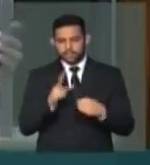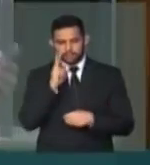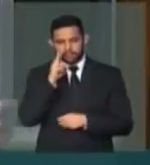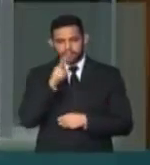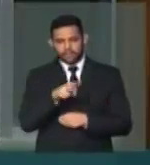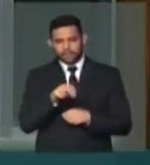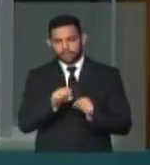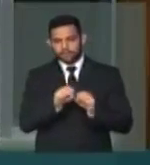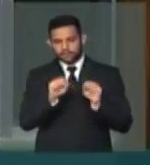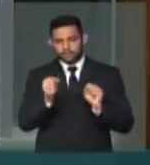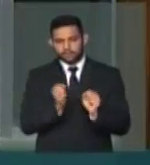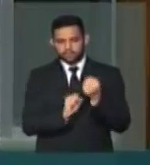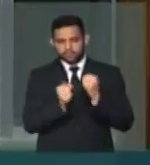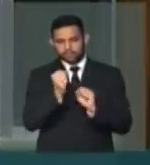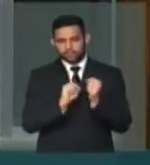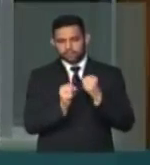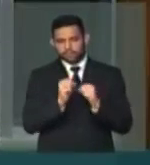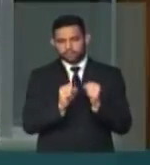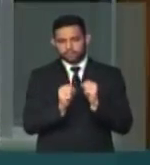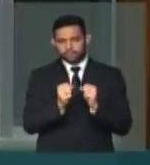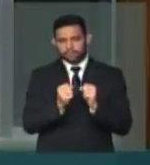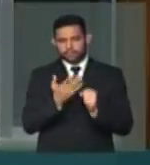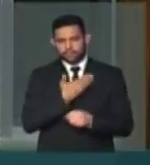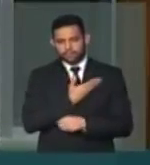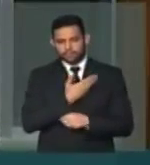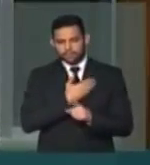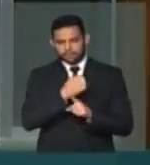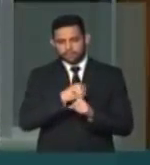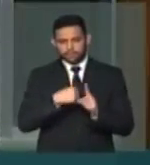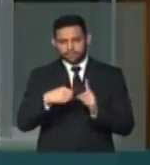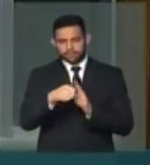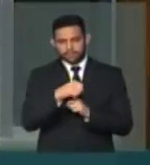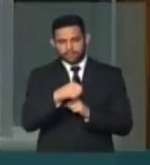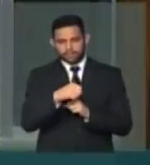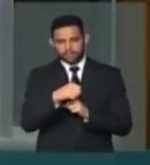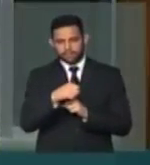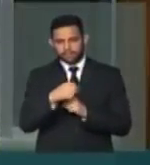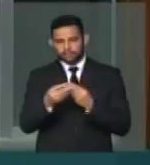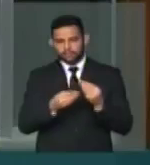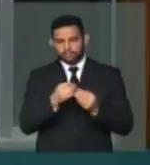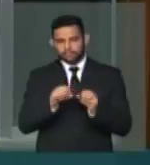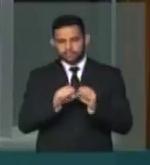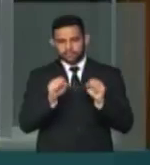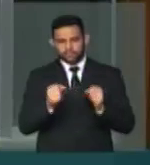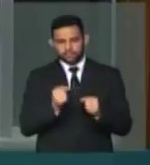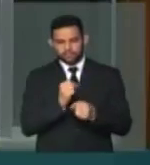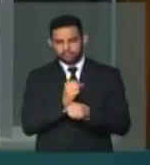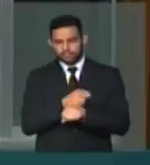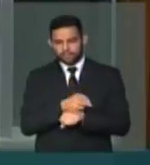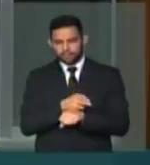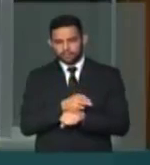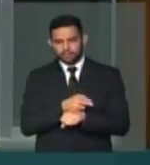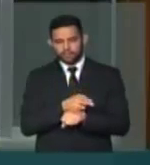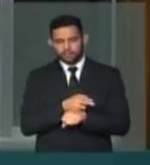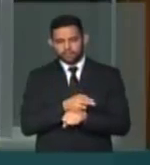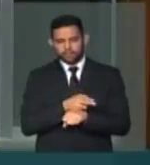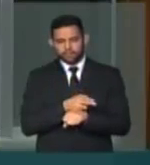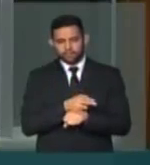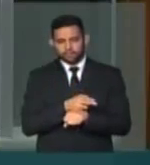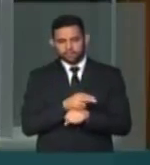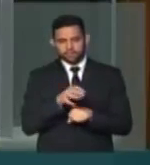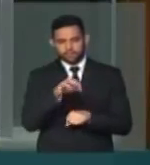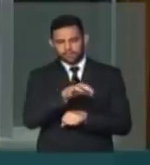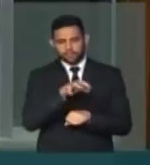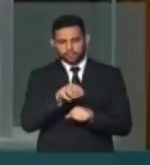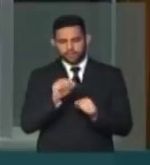olhar o setor produtivo como um amigo da sociedade, como um setor que gera empregos, que o setor que